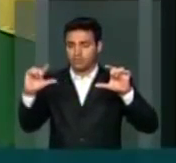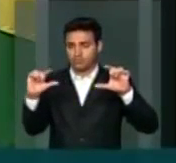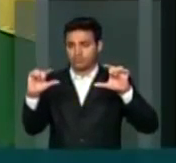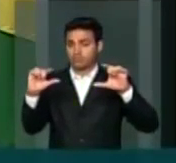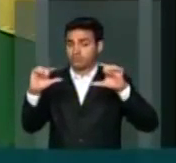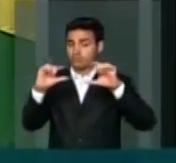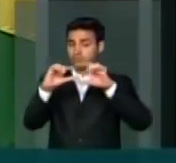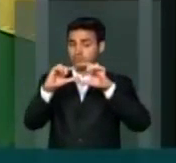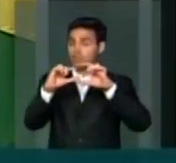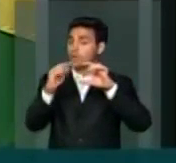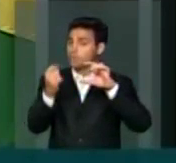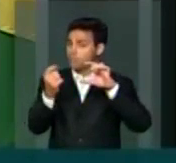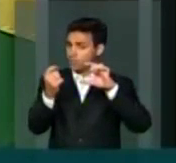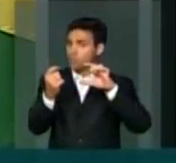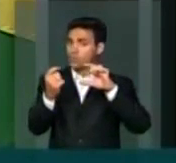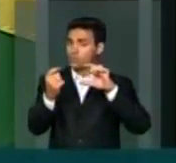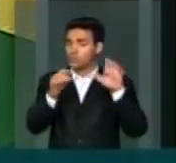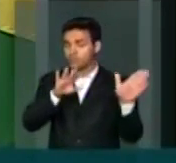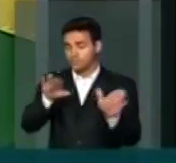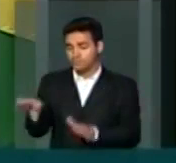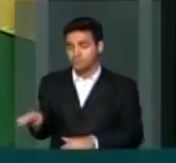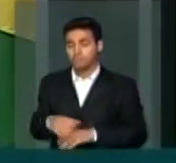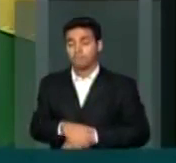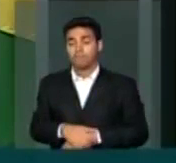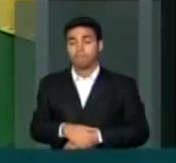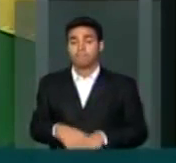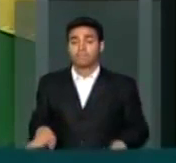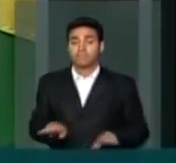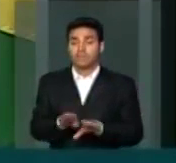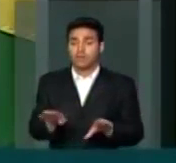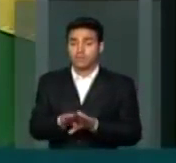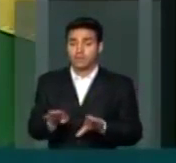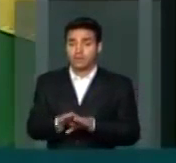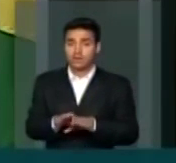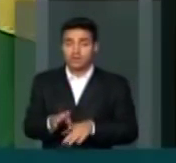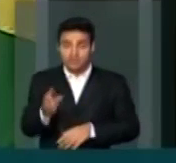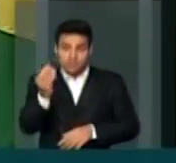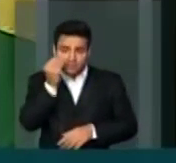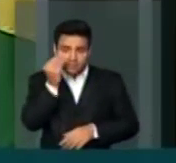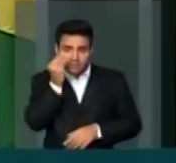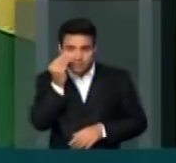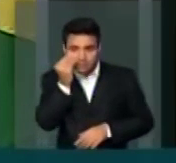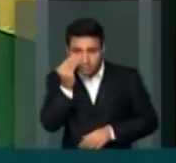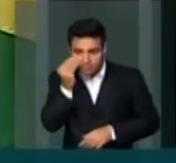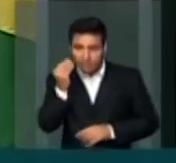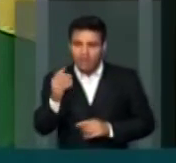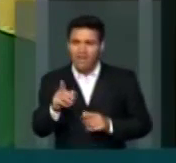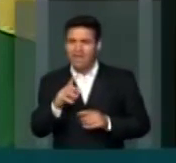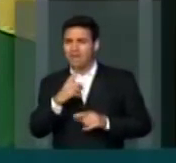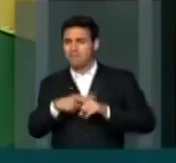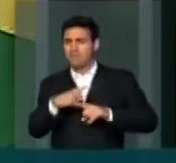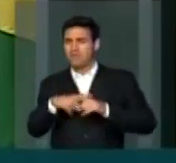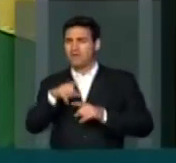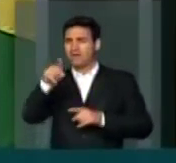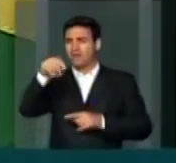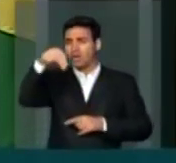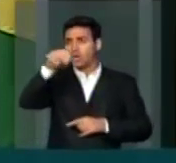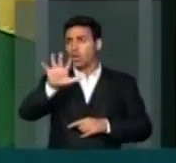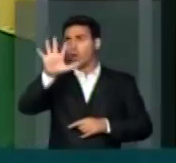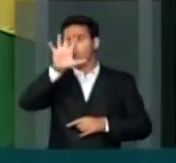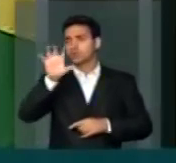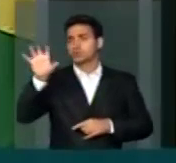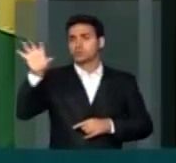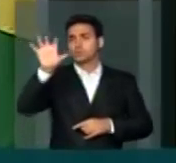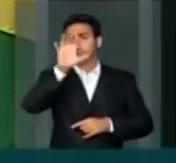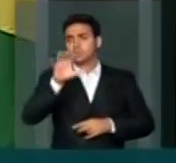insana tentativa de projetar a regionalização dos resultados da eleição de 26 de outubro como trêfego